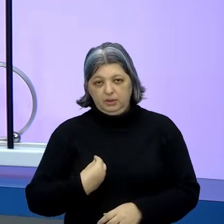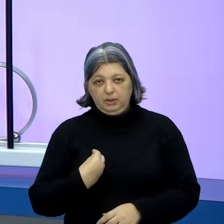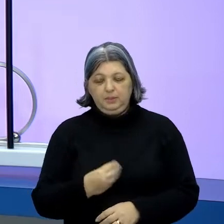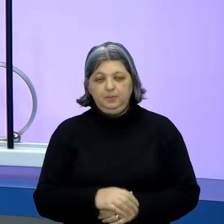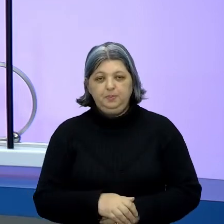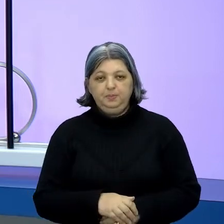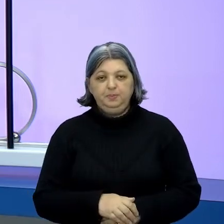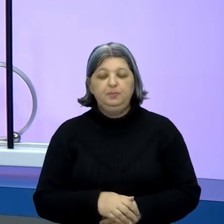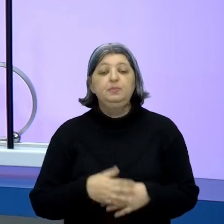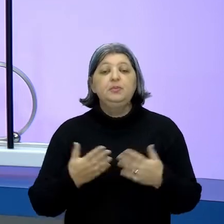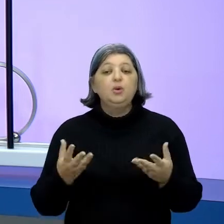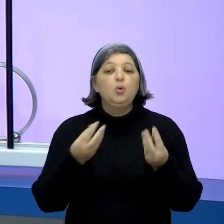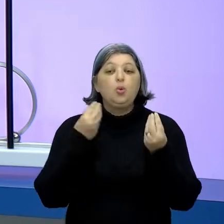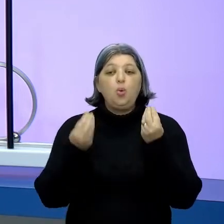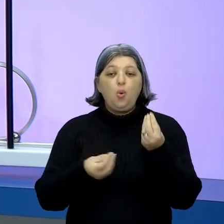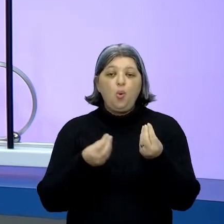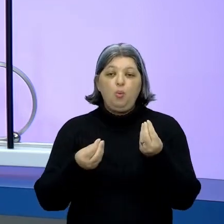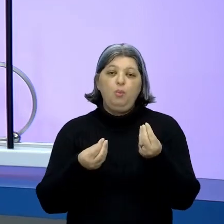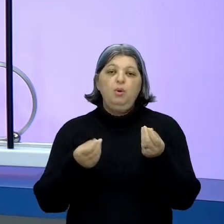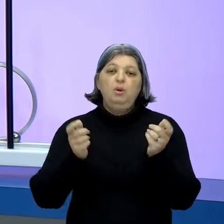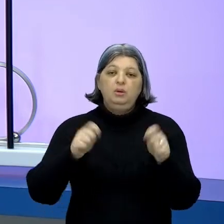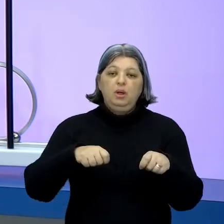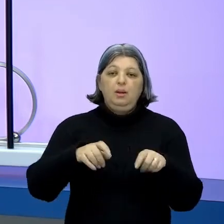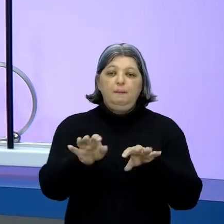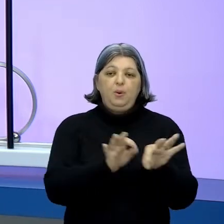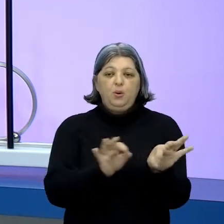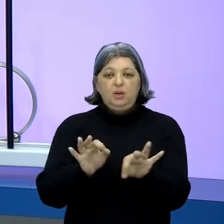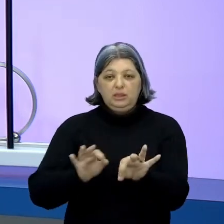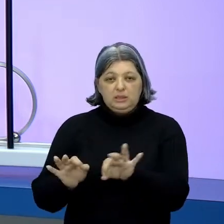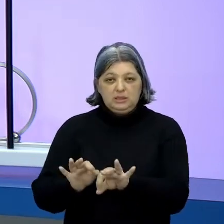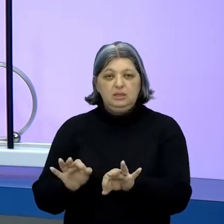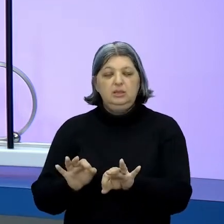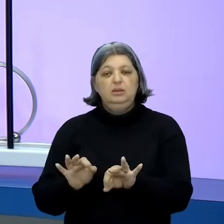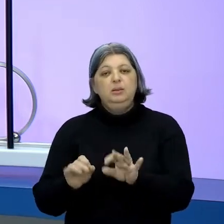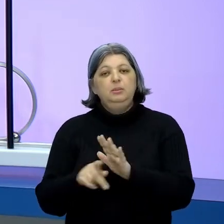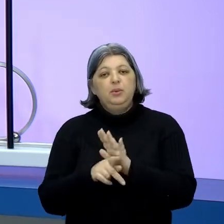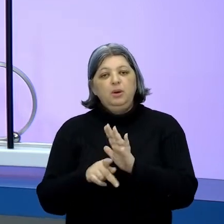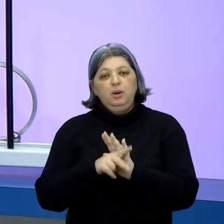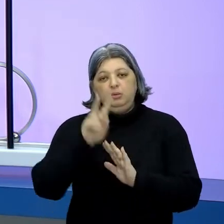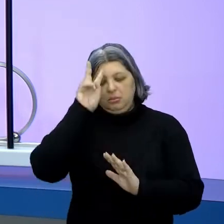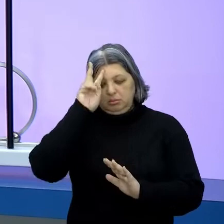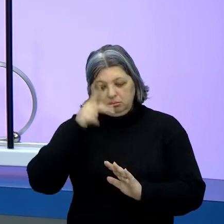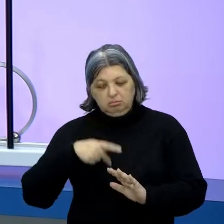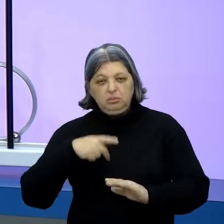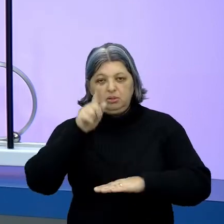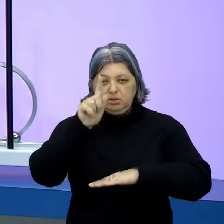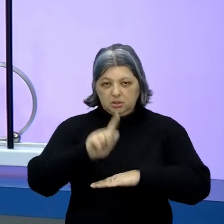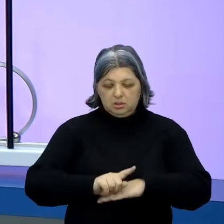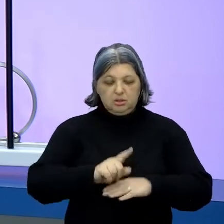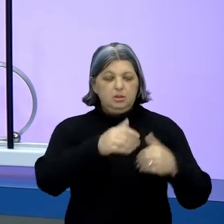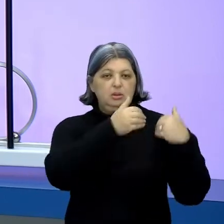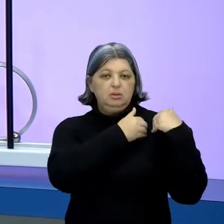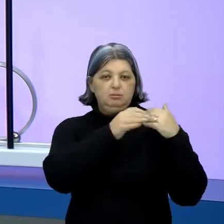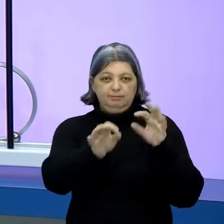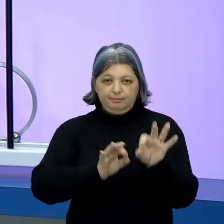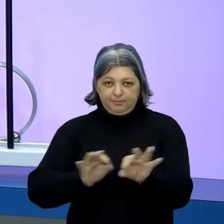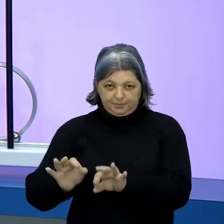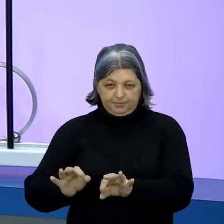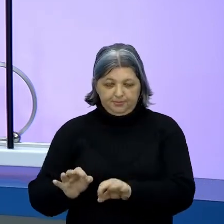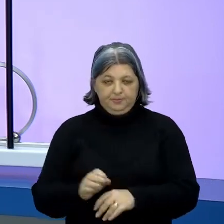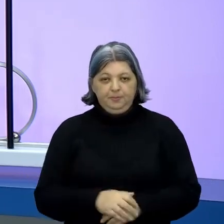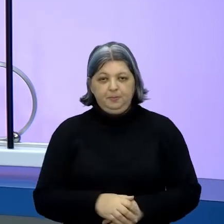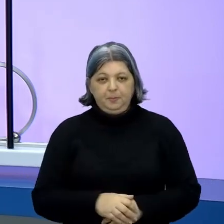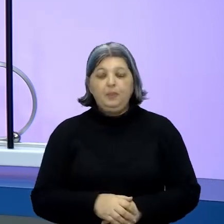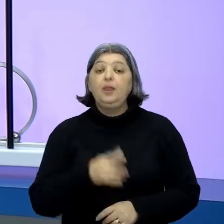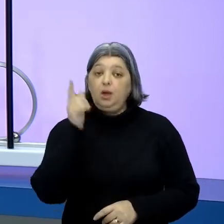o quanto e como a gente pode se organizar, né? Trabalhando a autogestão, a organização, a responsabilidade, para conseguir